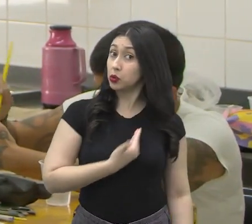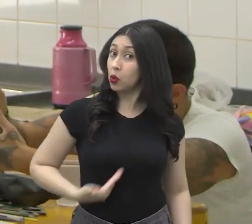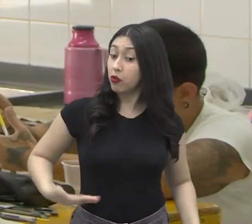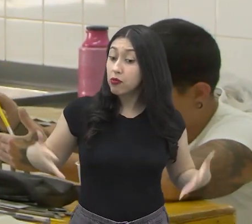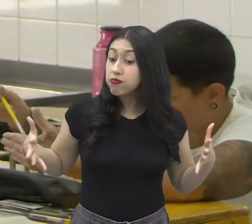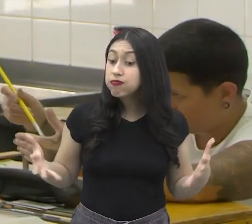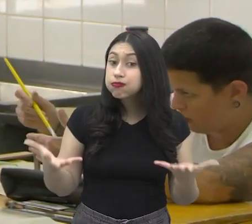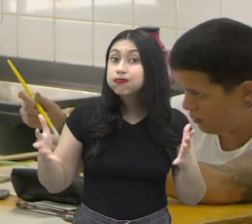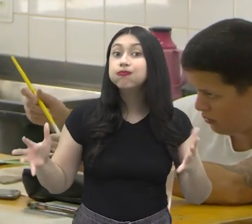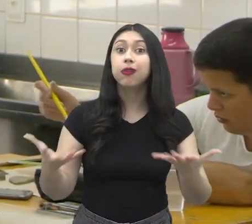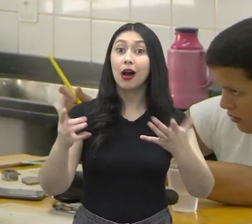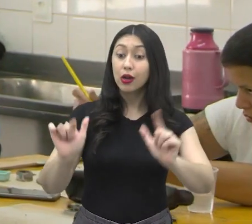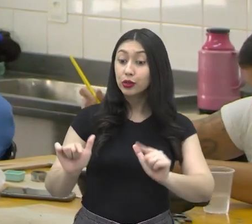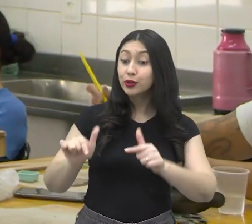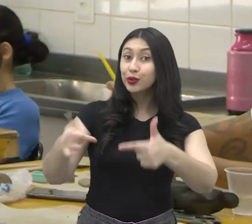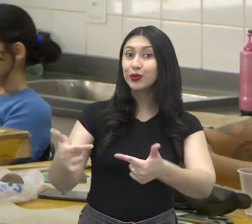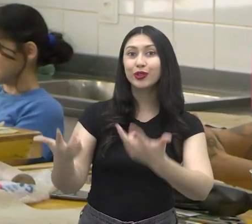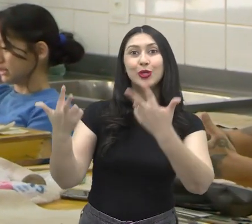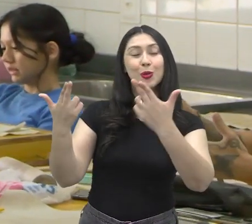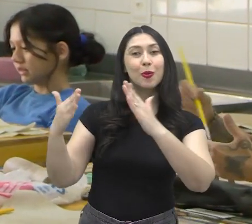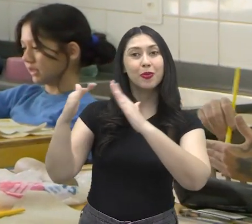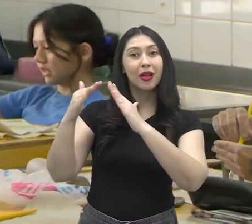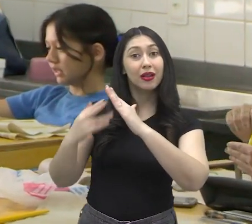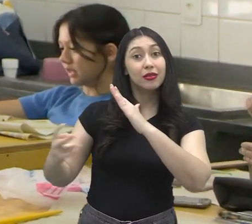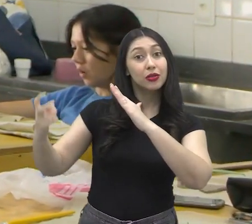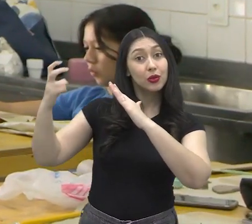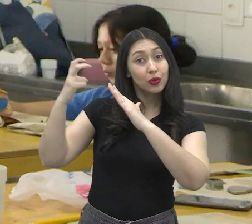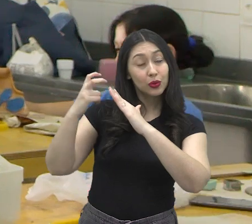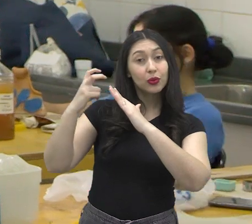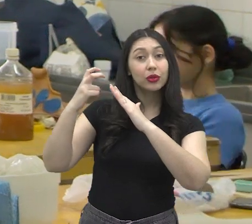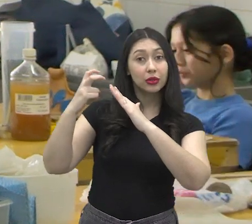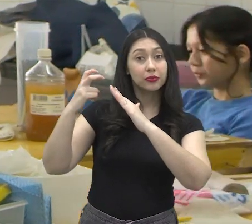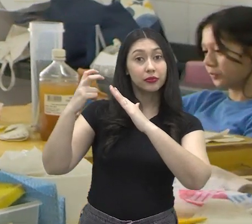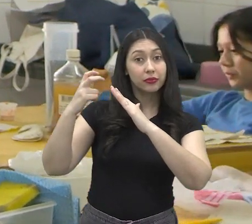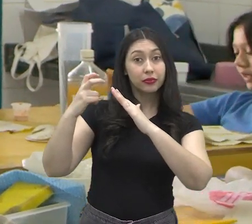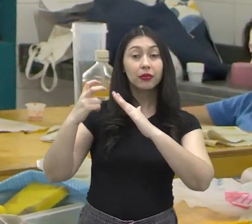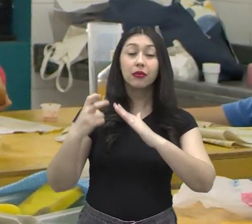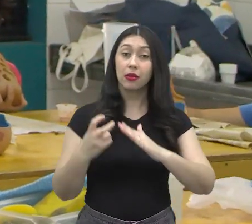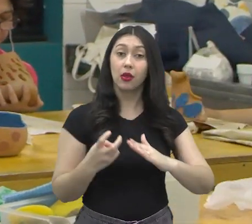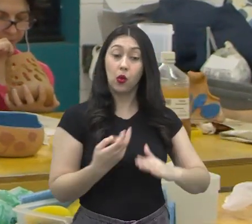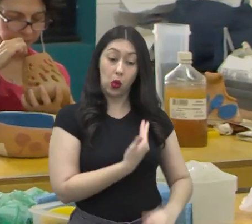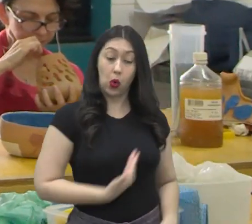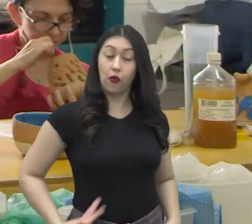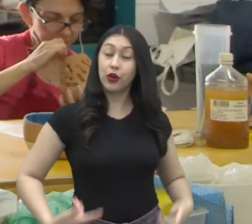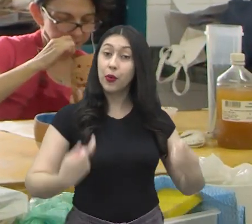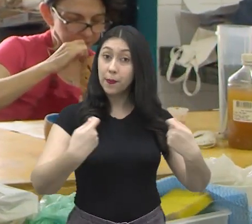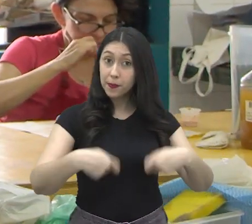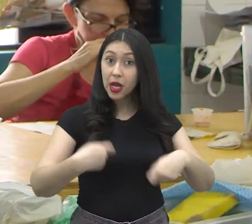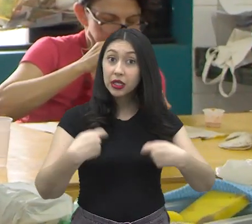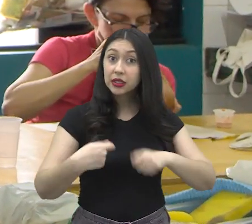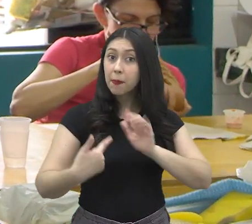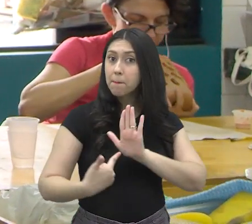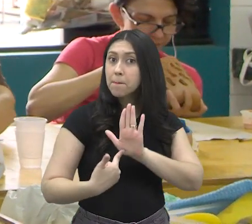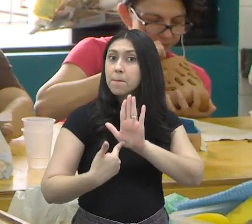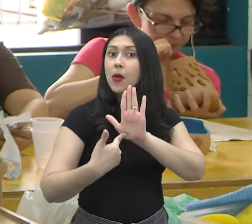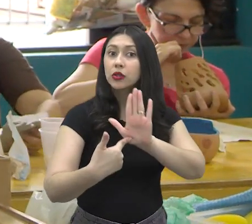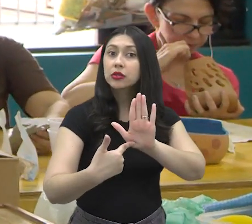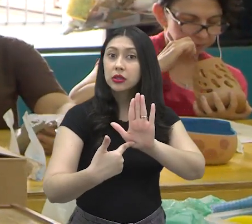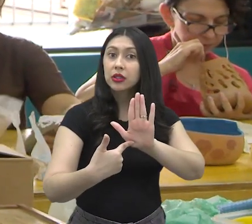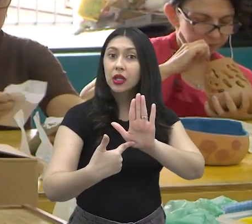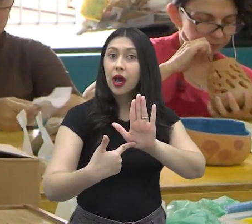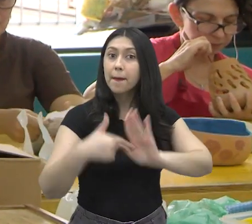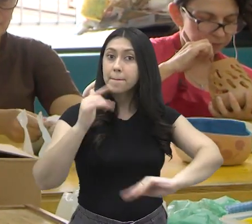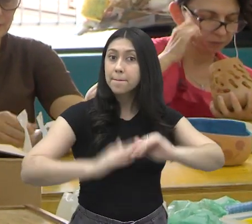público motivar iniciativas como essa da Casa de Cultura Tim Lopes. O Estado precisa gerar formas para que